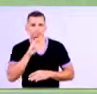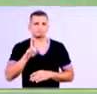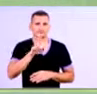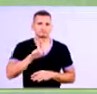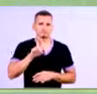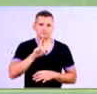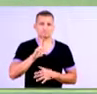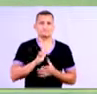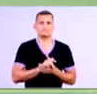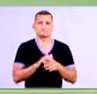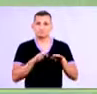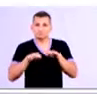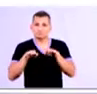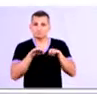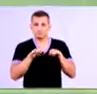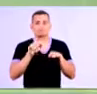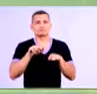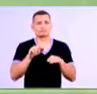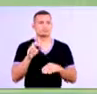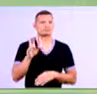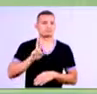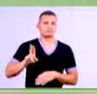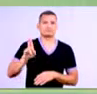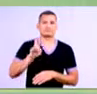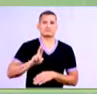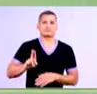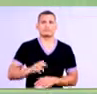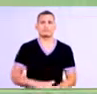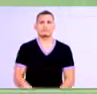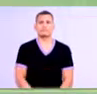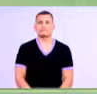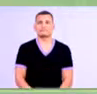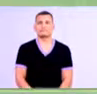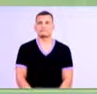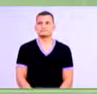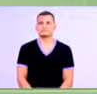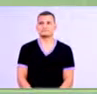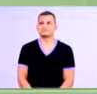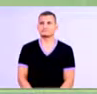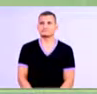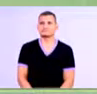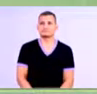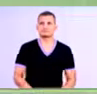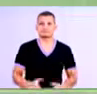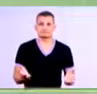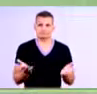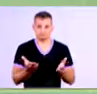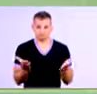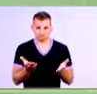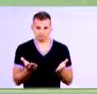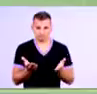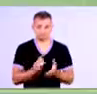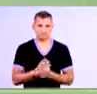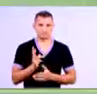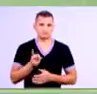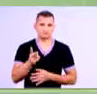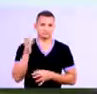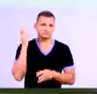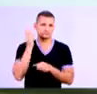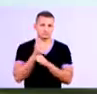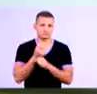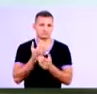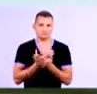nesses casos ele é extremamente útil. Bom, agora, continuando a revisão na nossa aula,